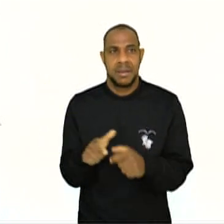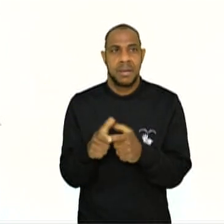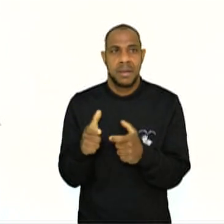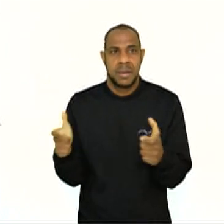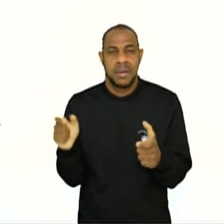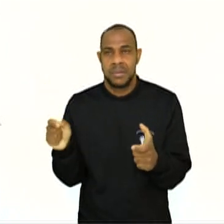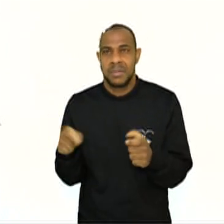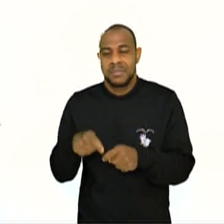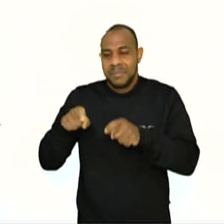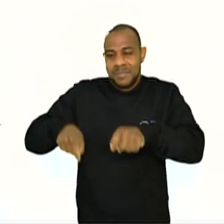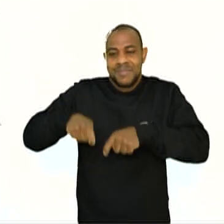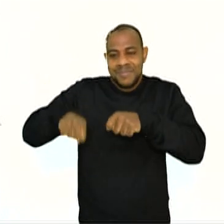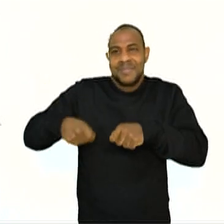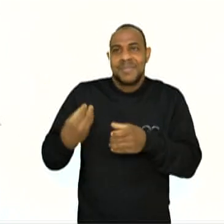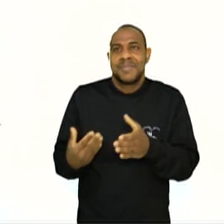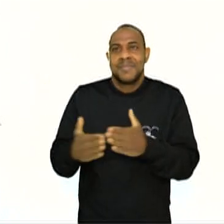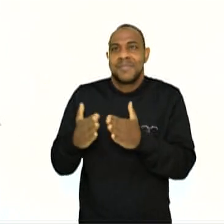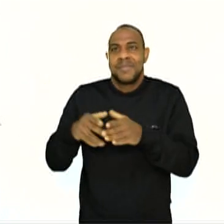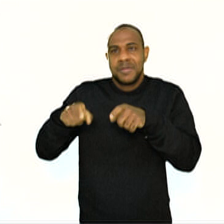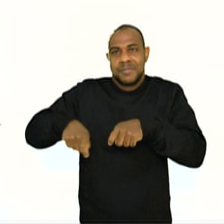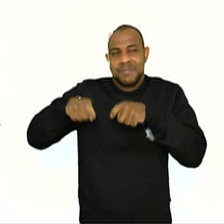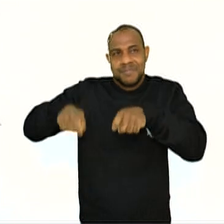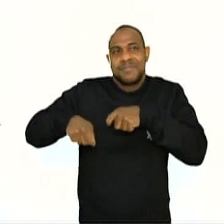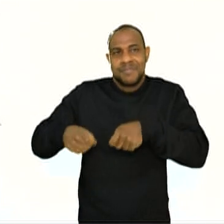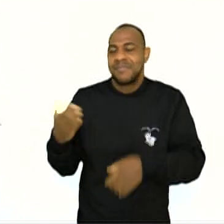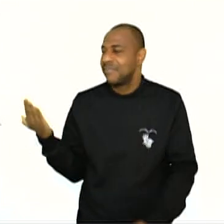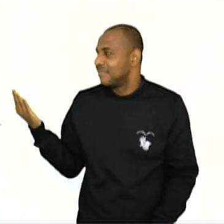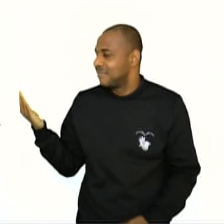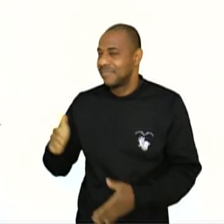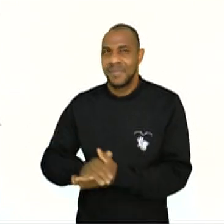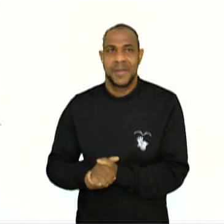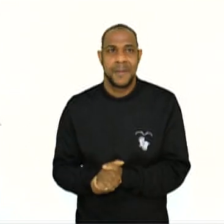população é rural, relativamente superior à população